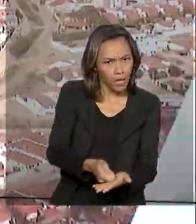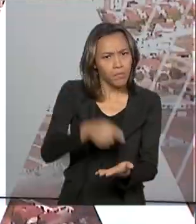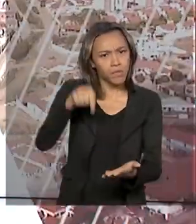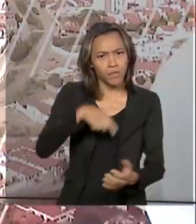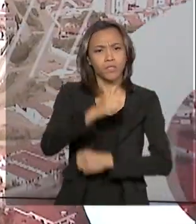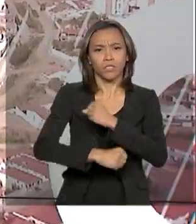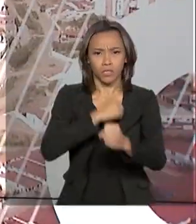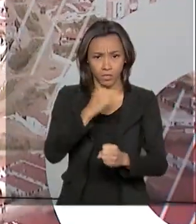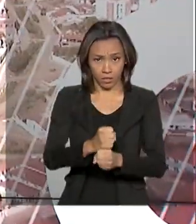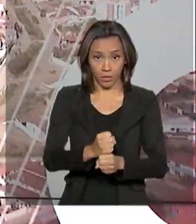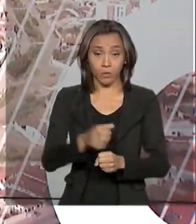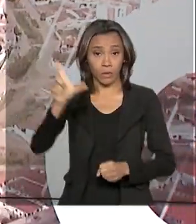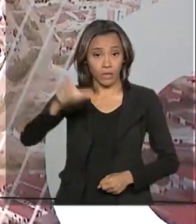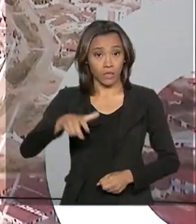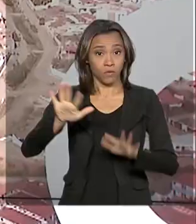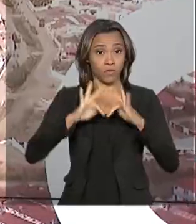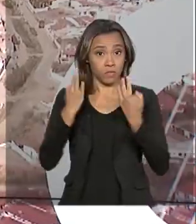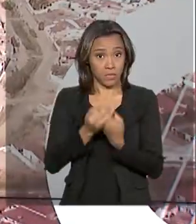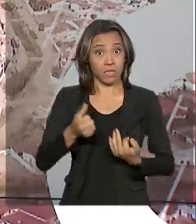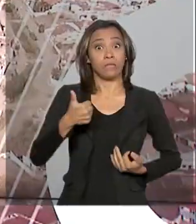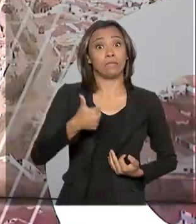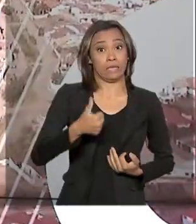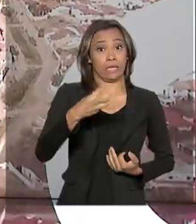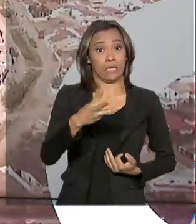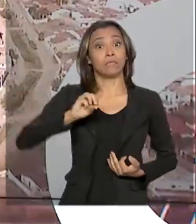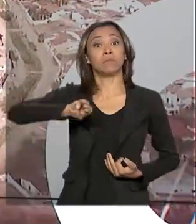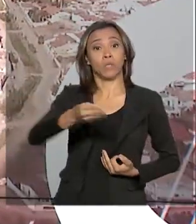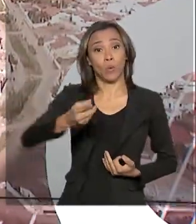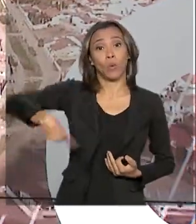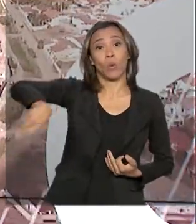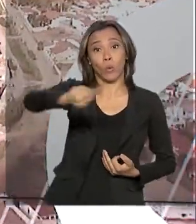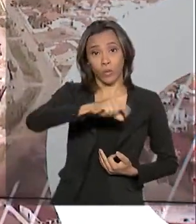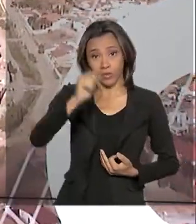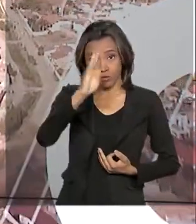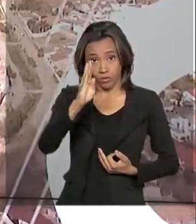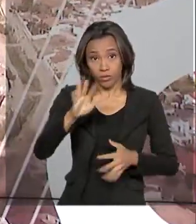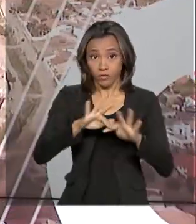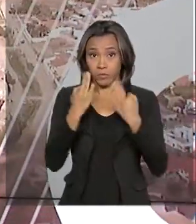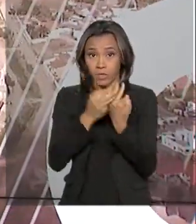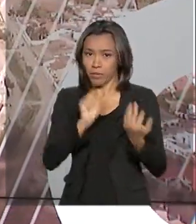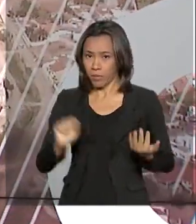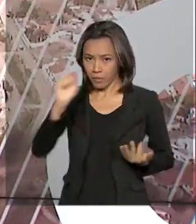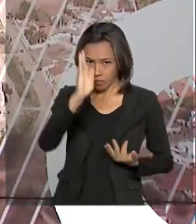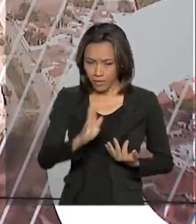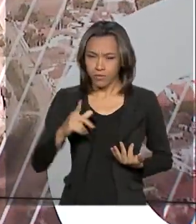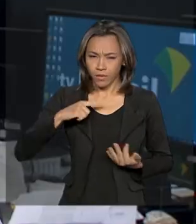Há 13 milhões de famílias em todo o país. O repórter Dima Saldi tem as informações.